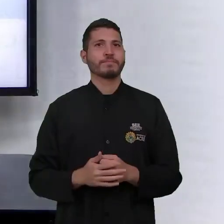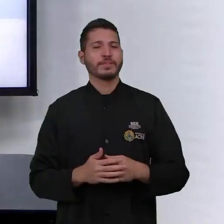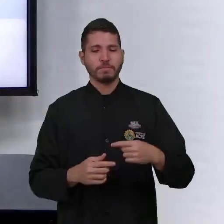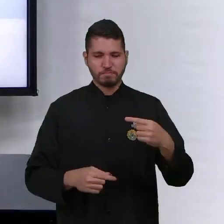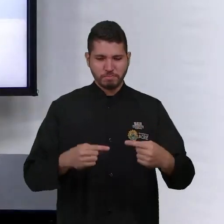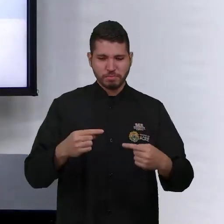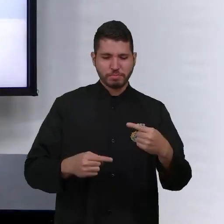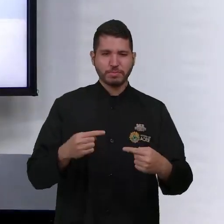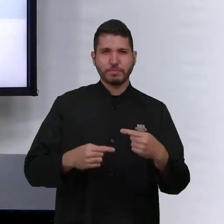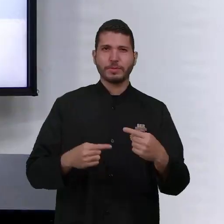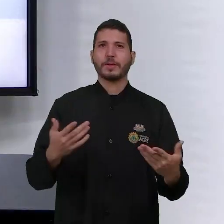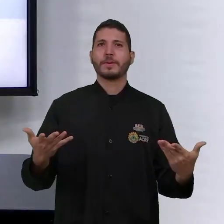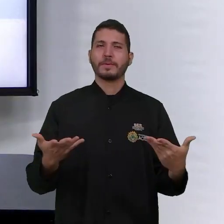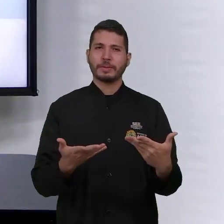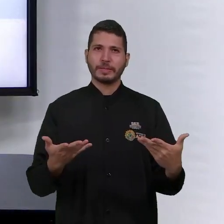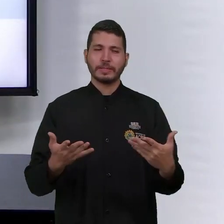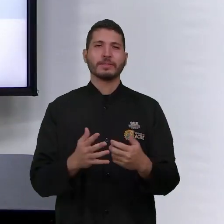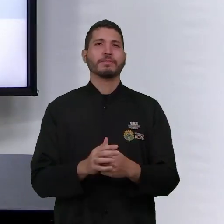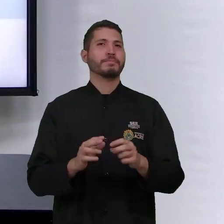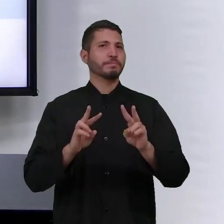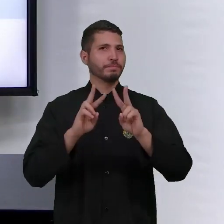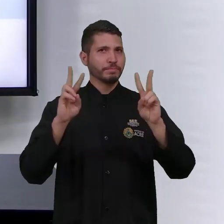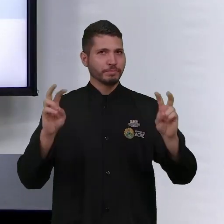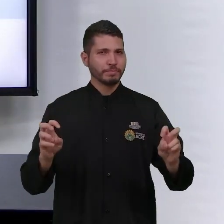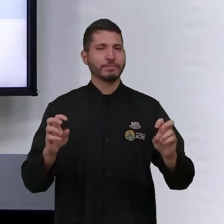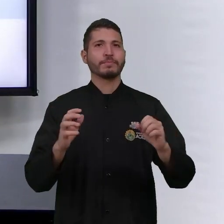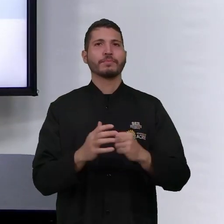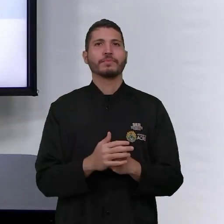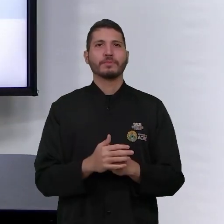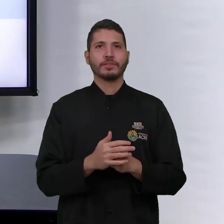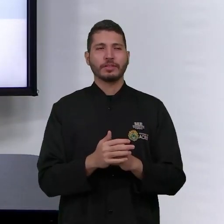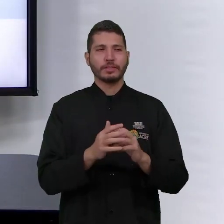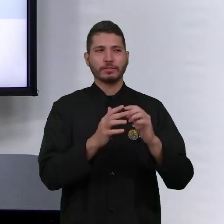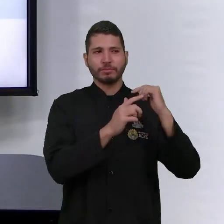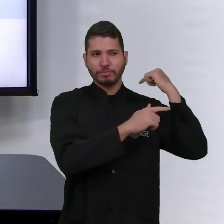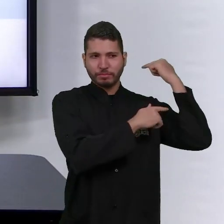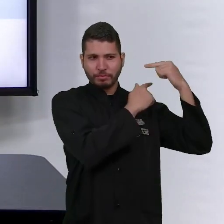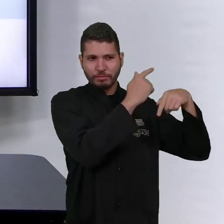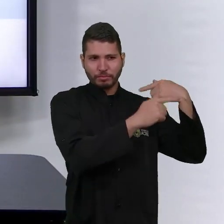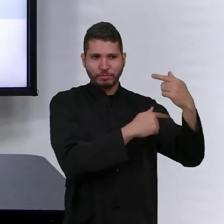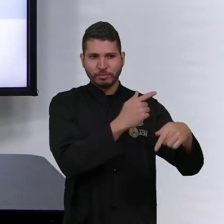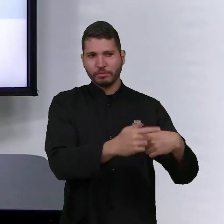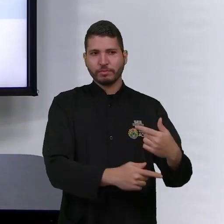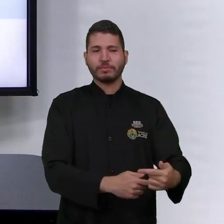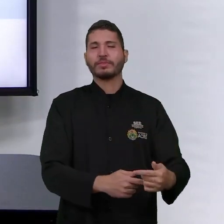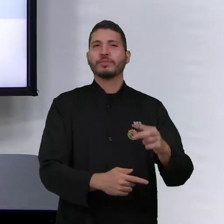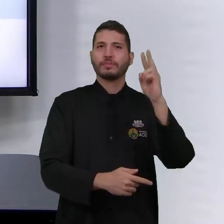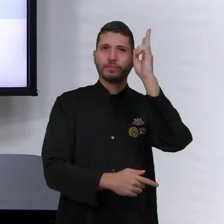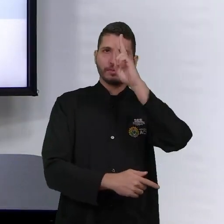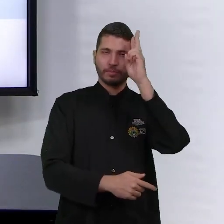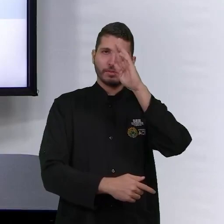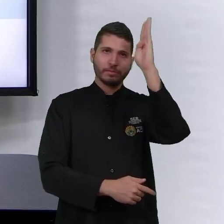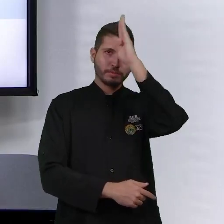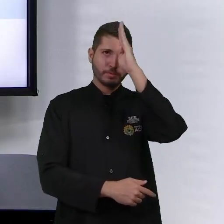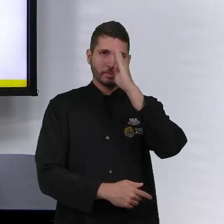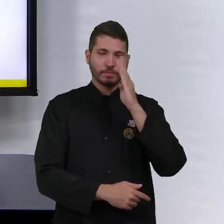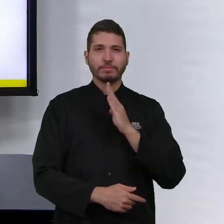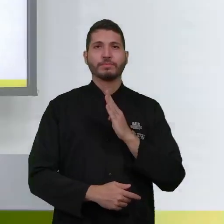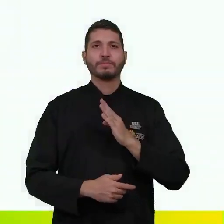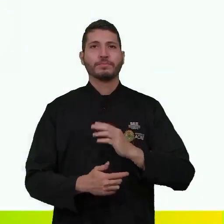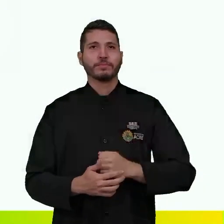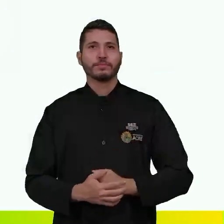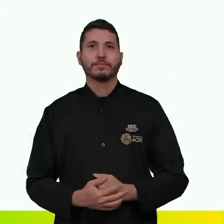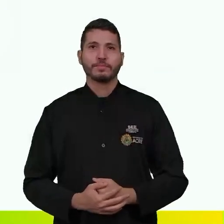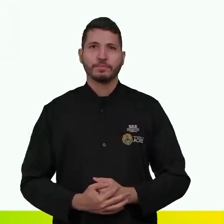que diz respeito à herança histórica do Brasil, da humanidade ocidental. Vem comigo nessa viagem, olha